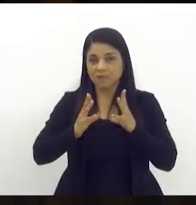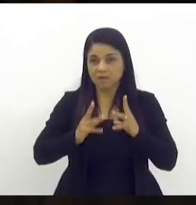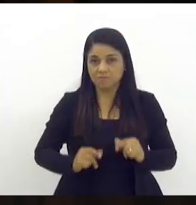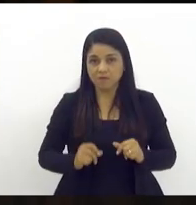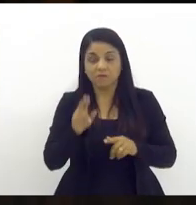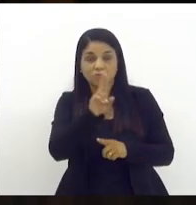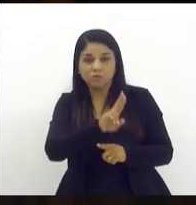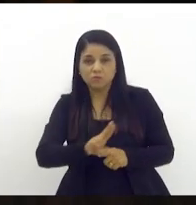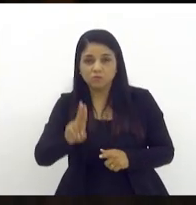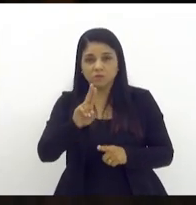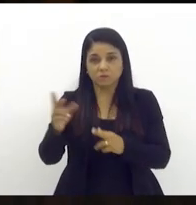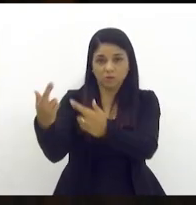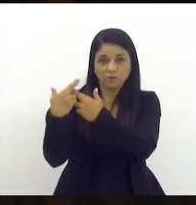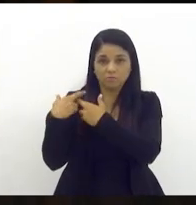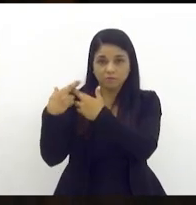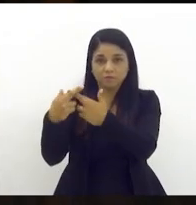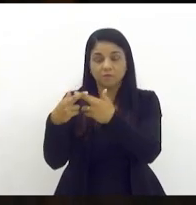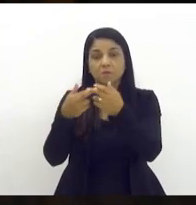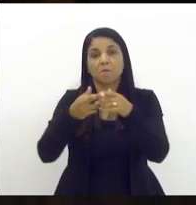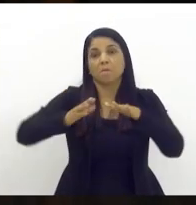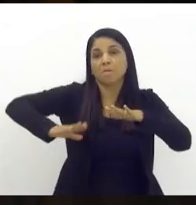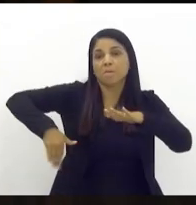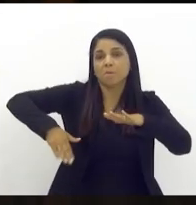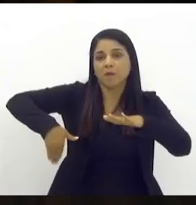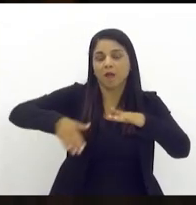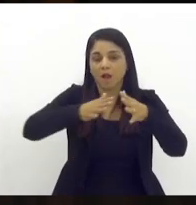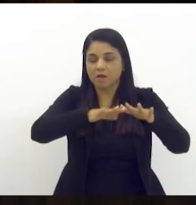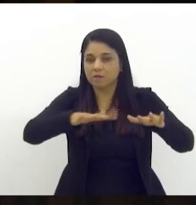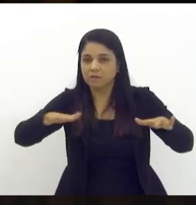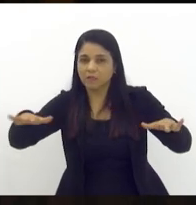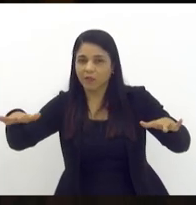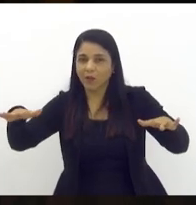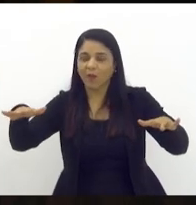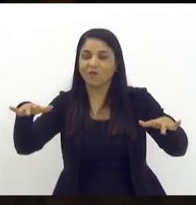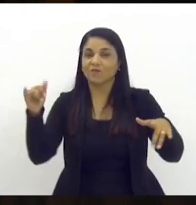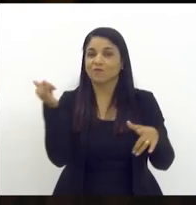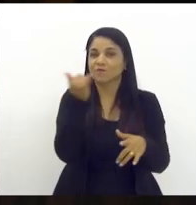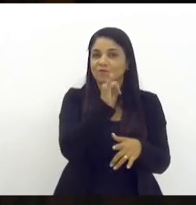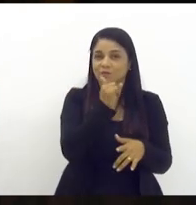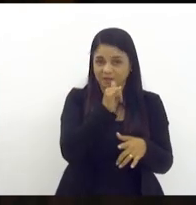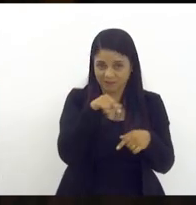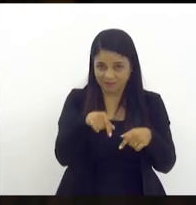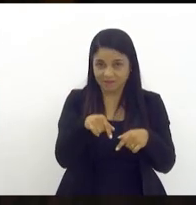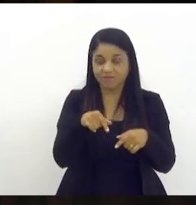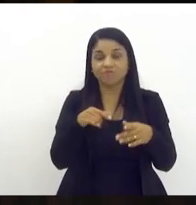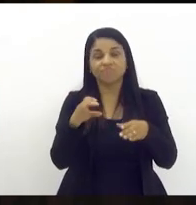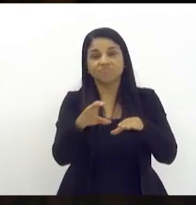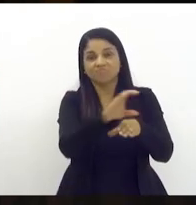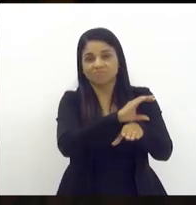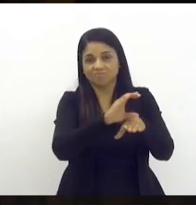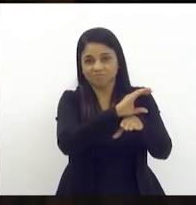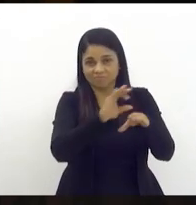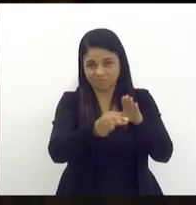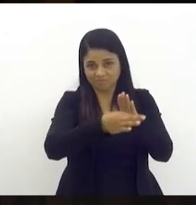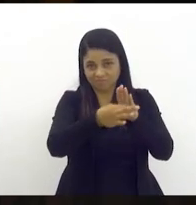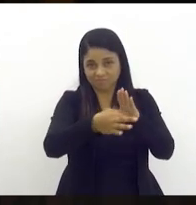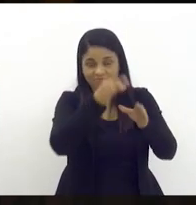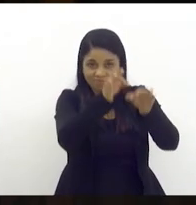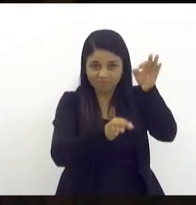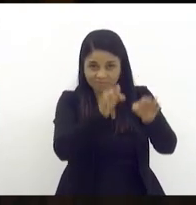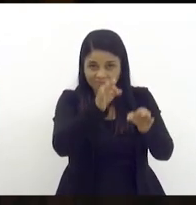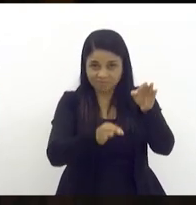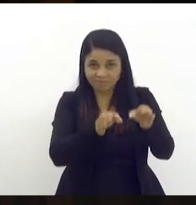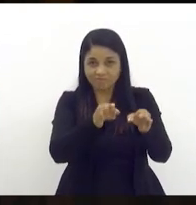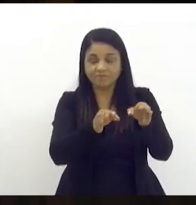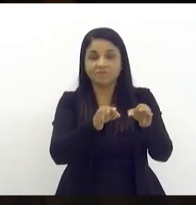Utilização Responsável das Praias do Litoral Fluminense. Pareceres das Comissões de Constituição e Justiça pela Juridicidade,